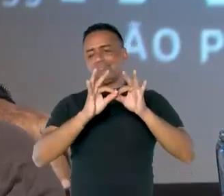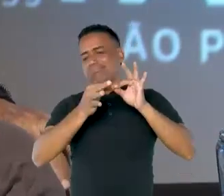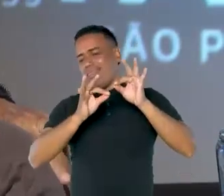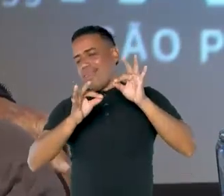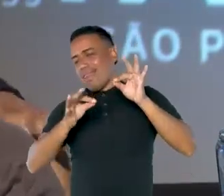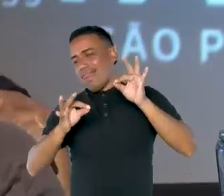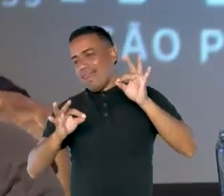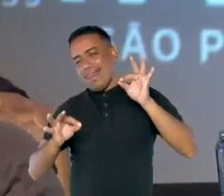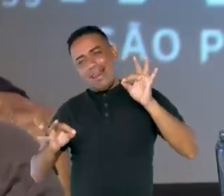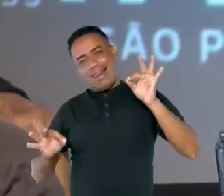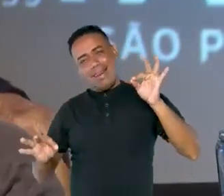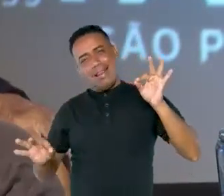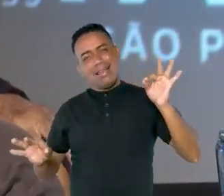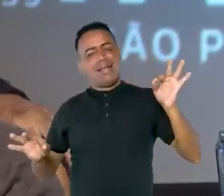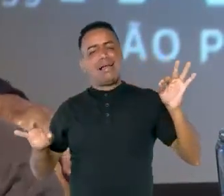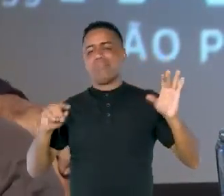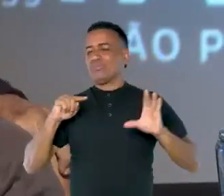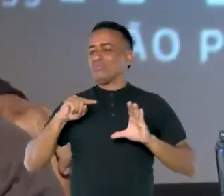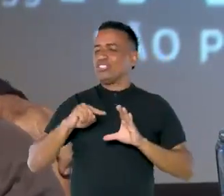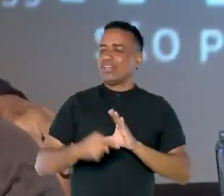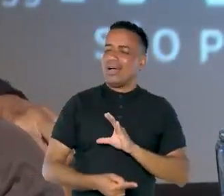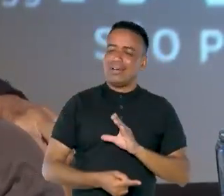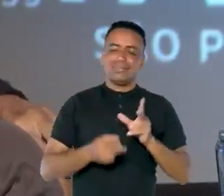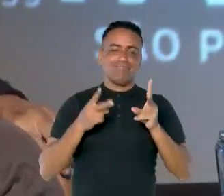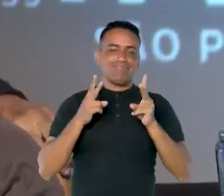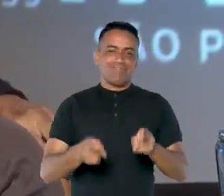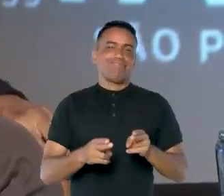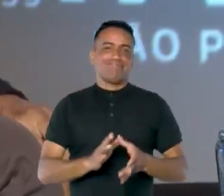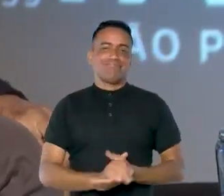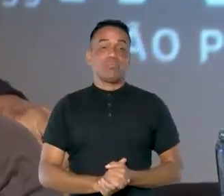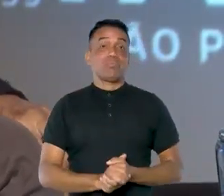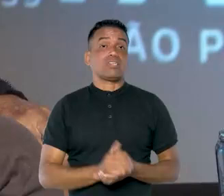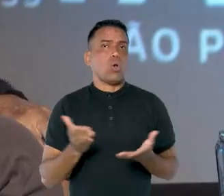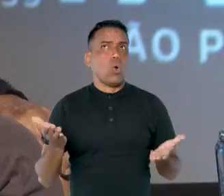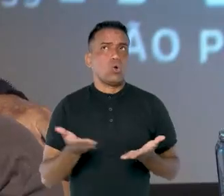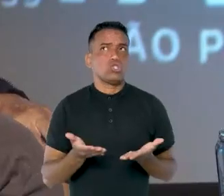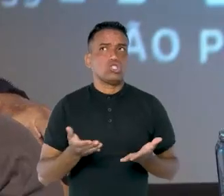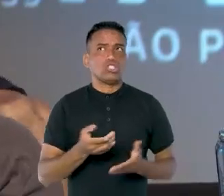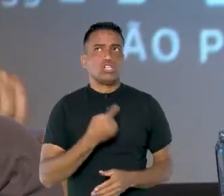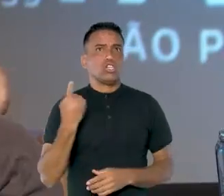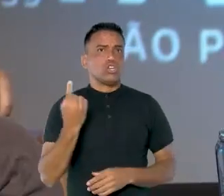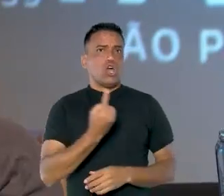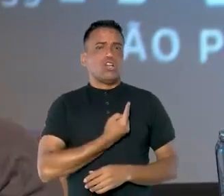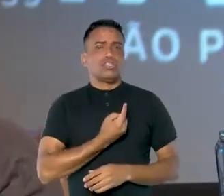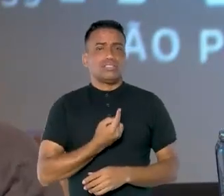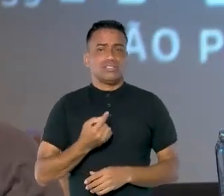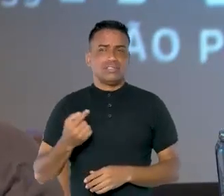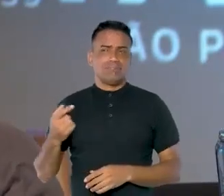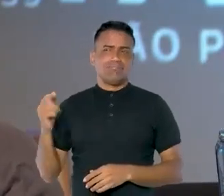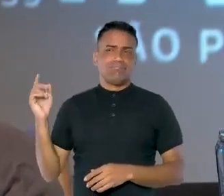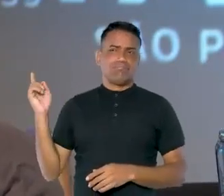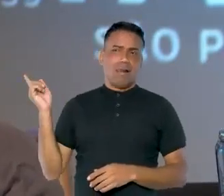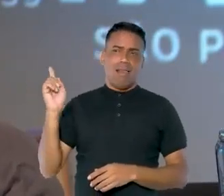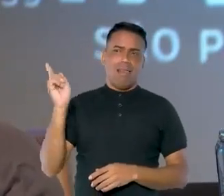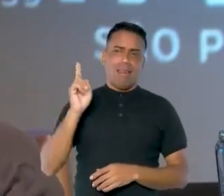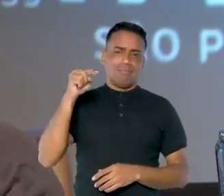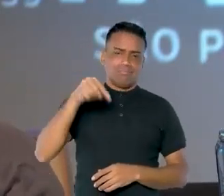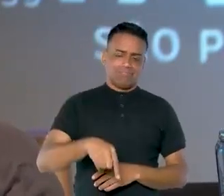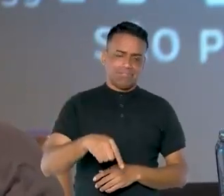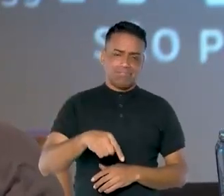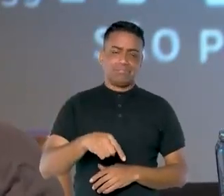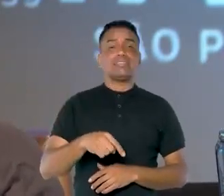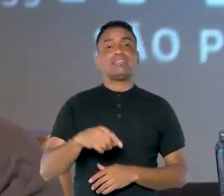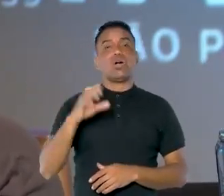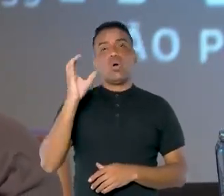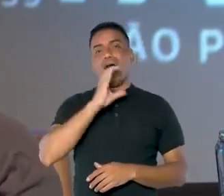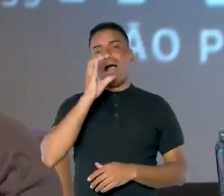desse, da mesma profundidade. Hoje, quando nós estamos vindo para cá, nós tivemos uma